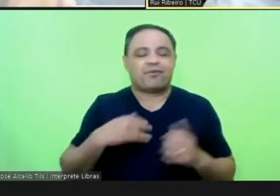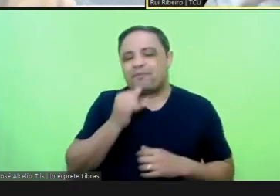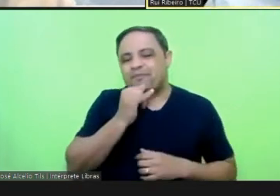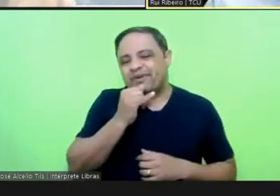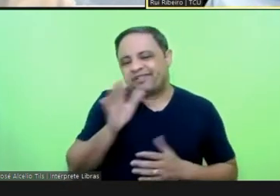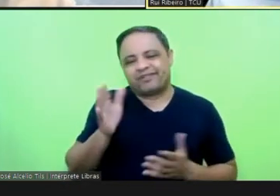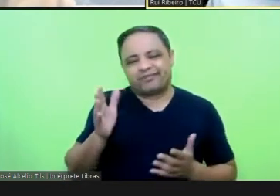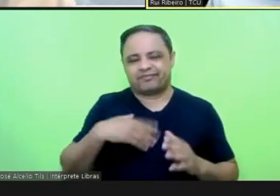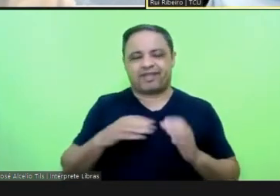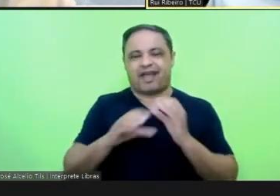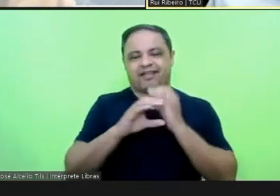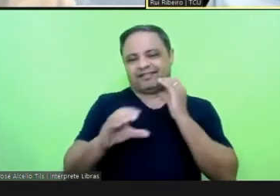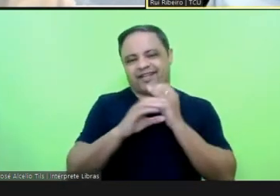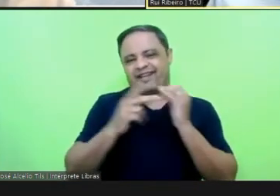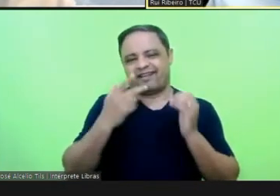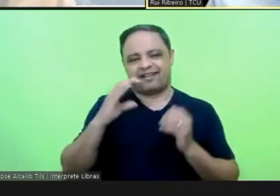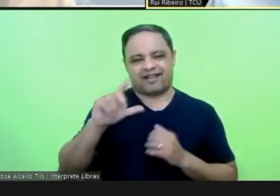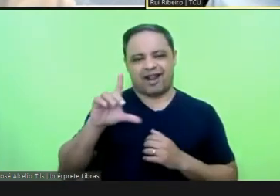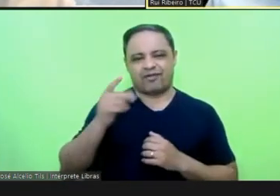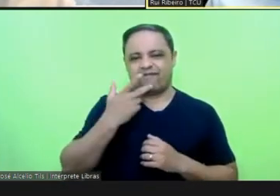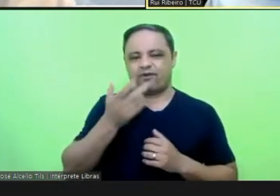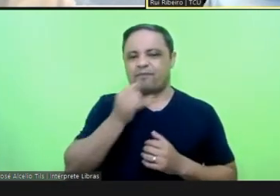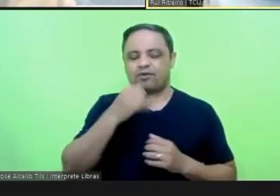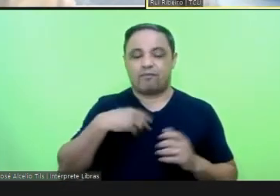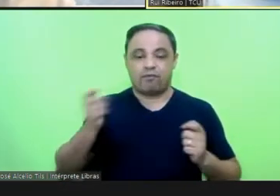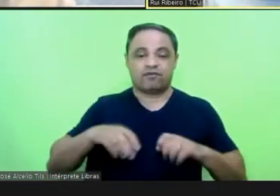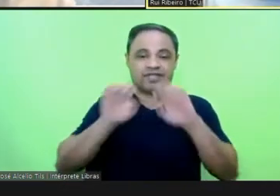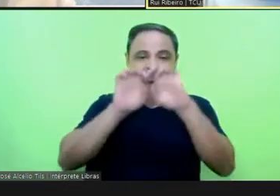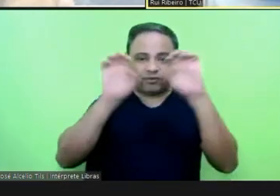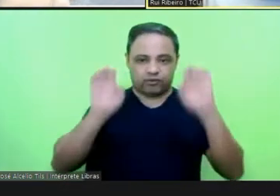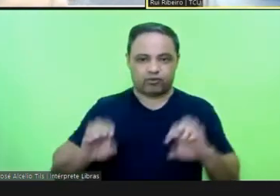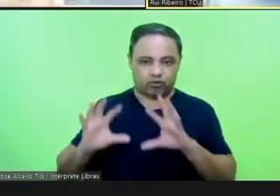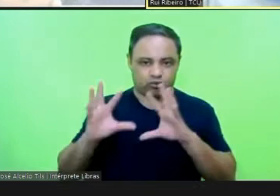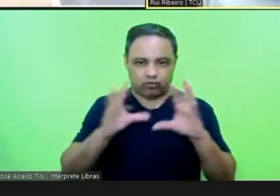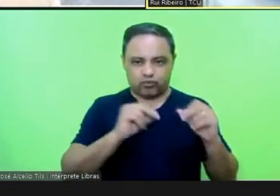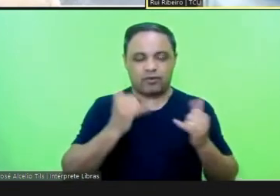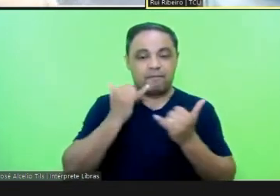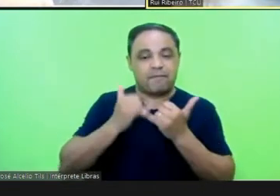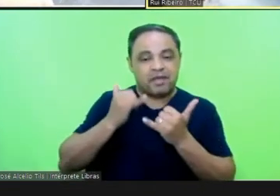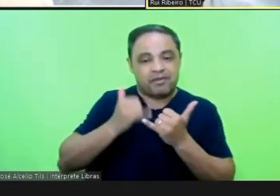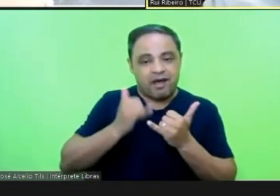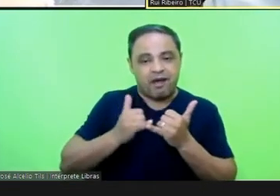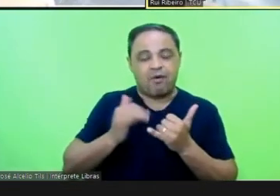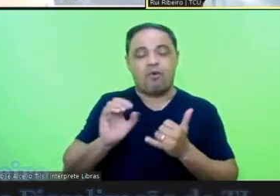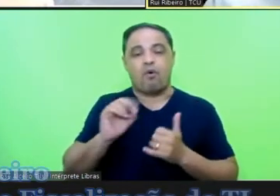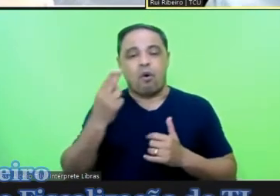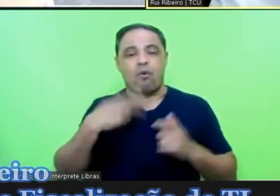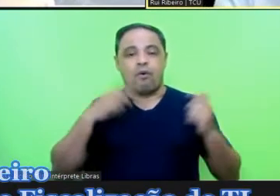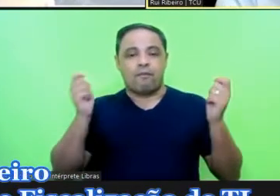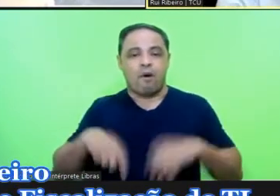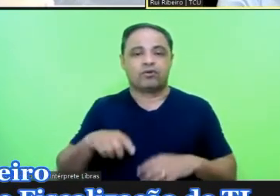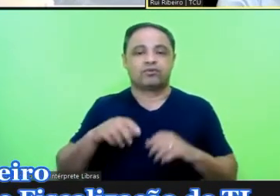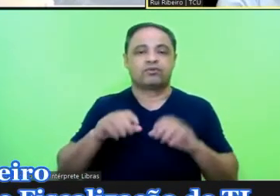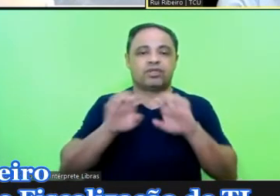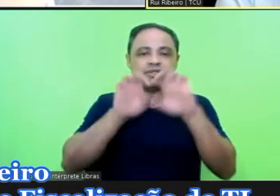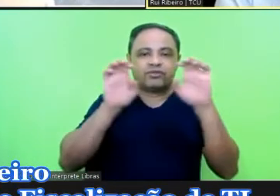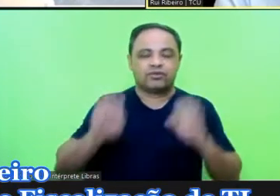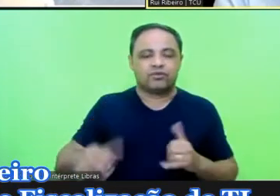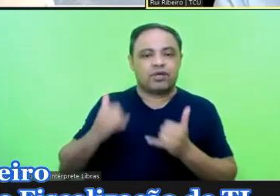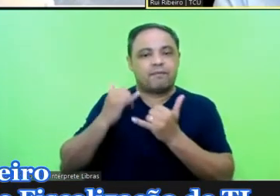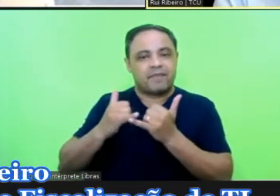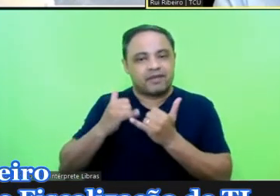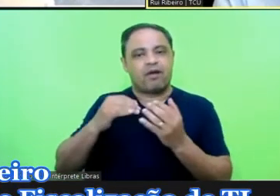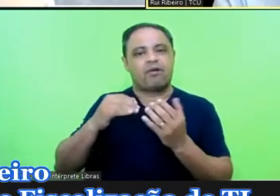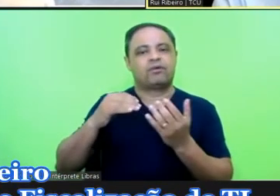engenharia, olha, eu posso fazer a estrutura toda em metal, ou eu posso fazer a estrutura com metal